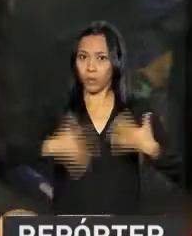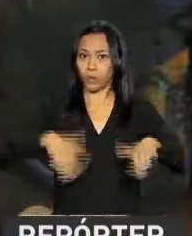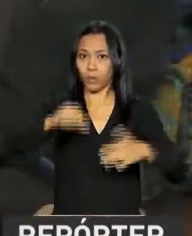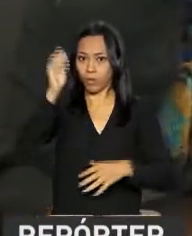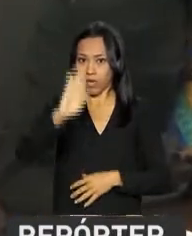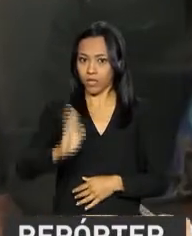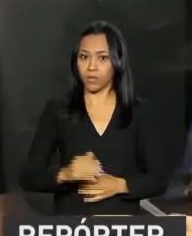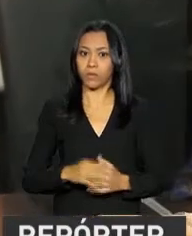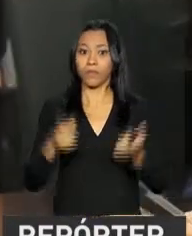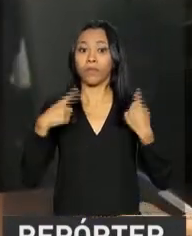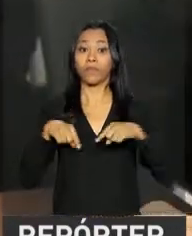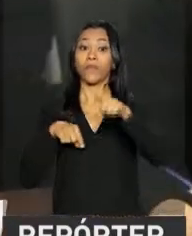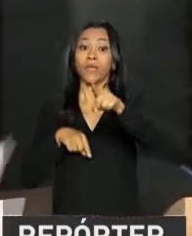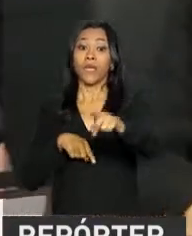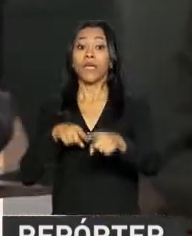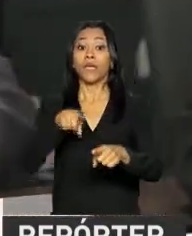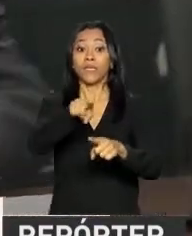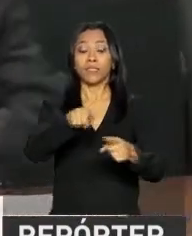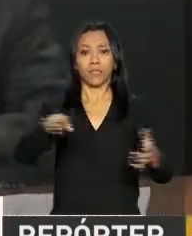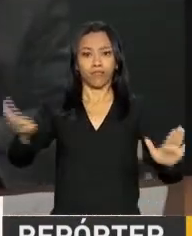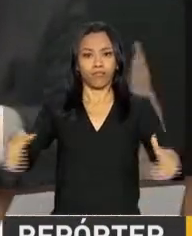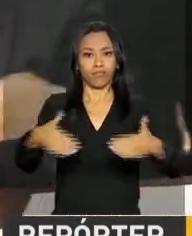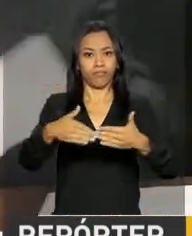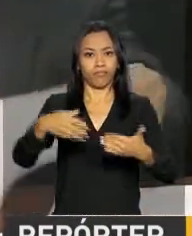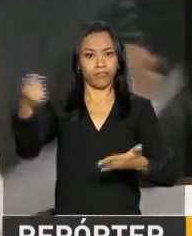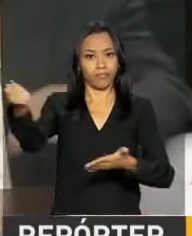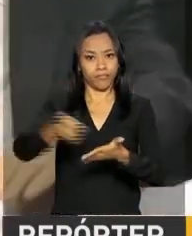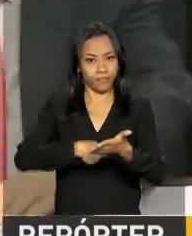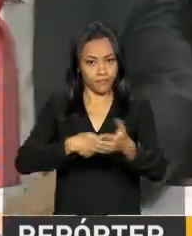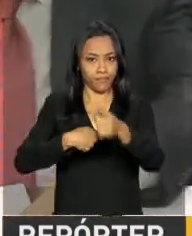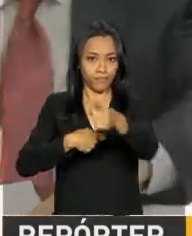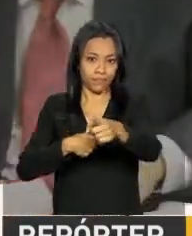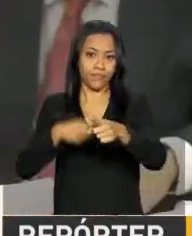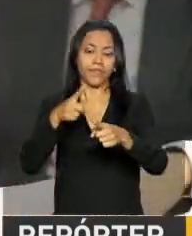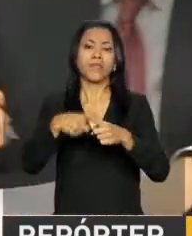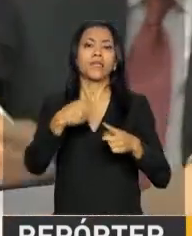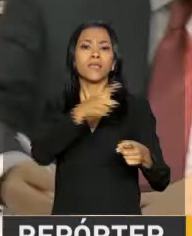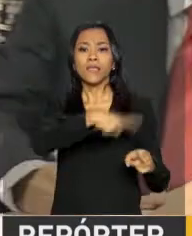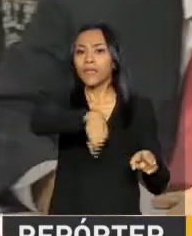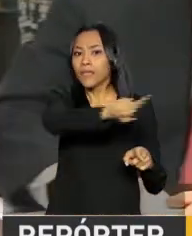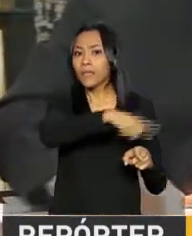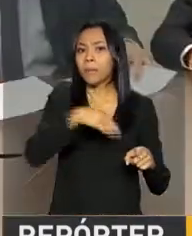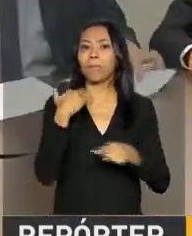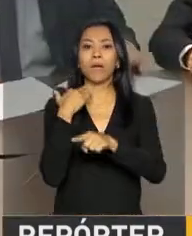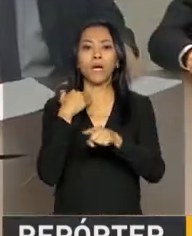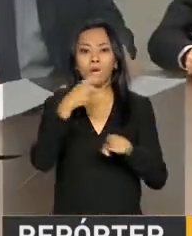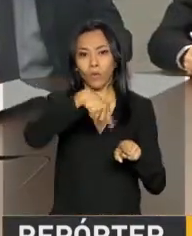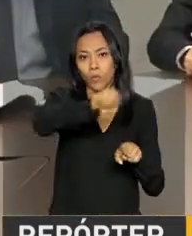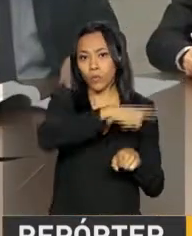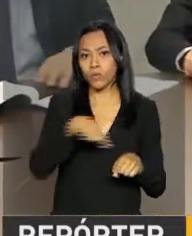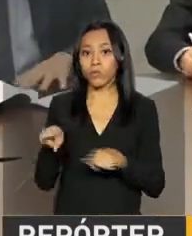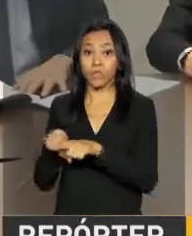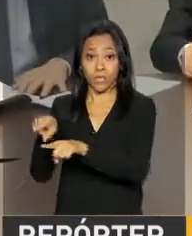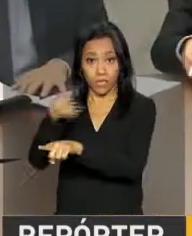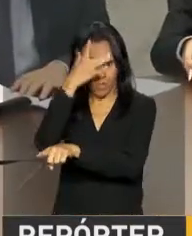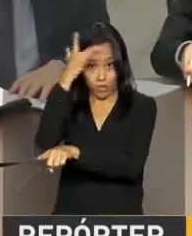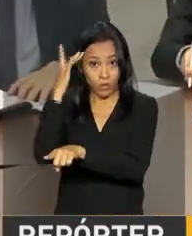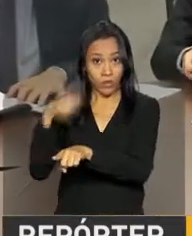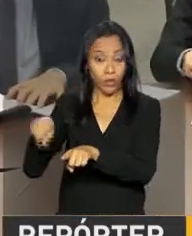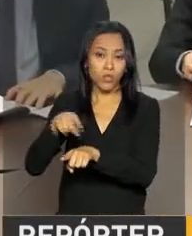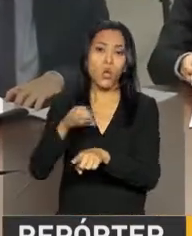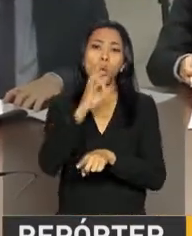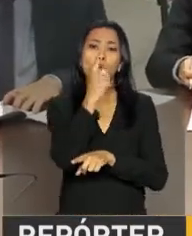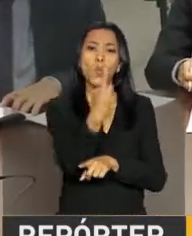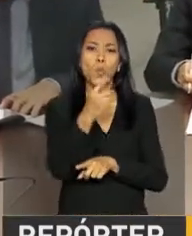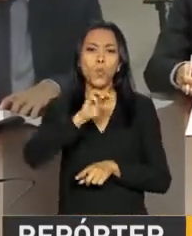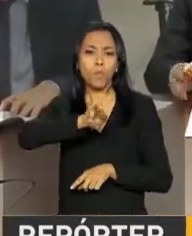o acordo mediado pela advocacia-geral da união entre poupadores e bancos põe fim a mais de um milhão de